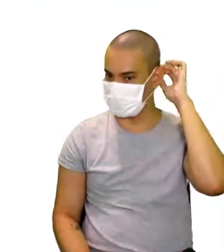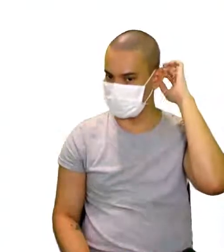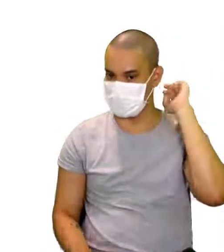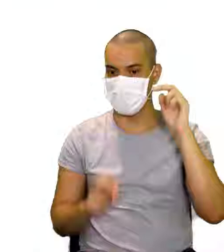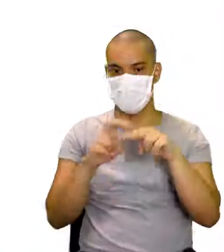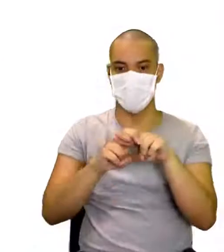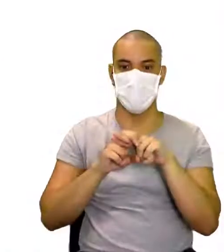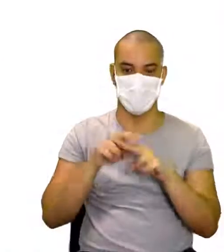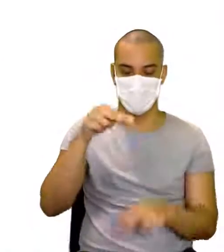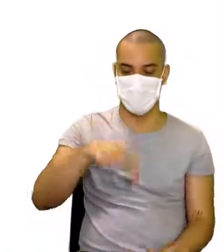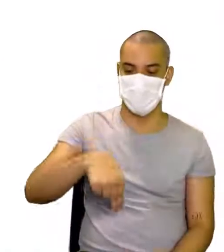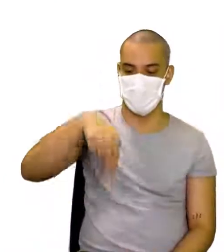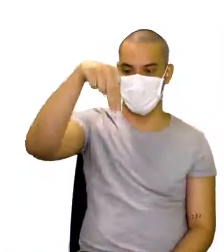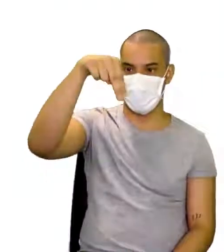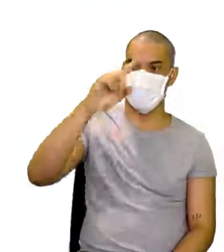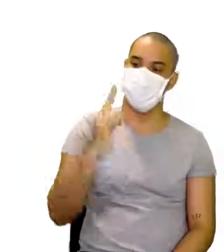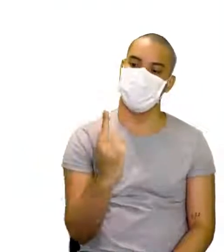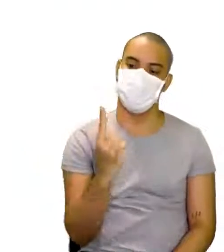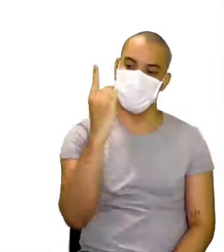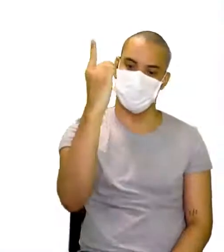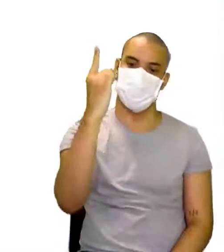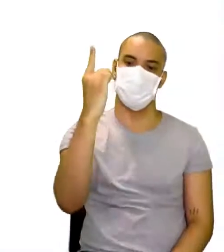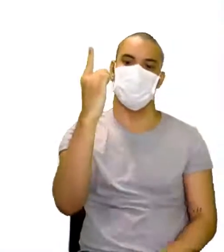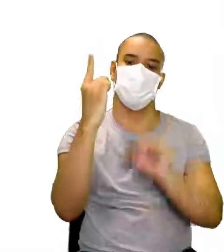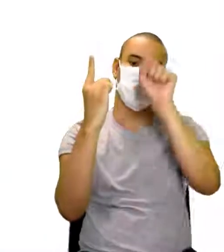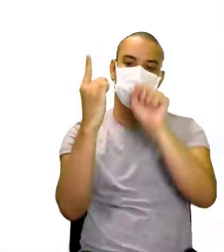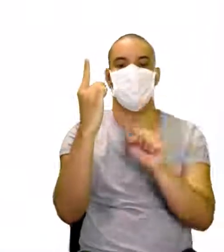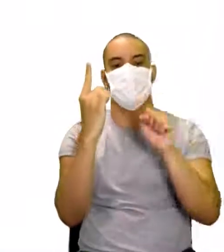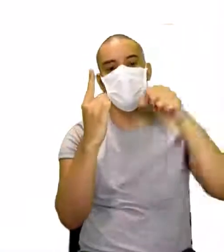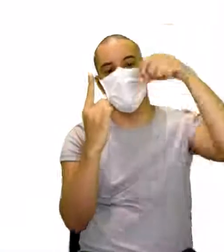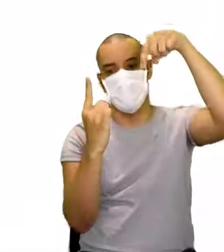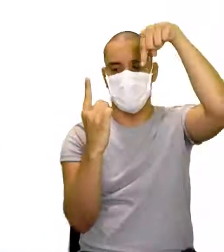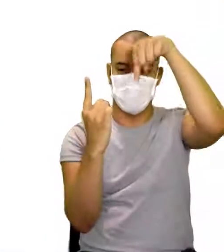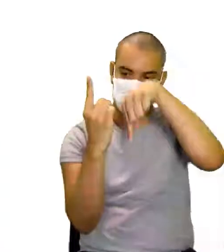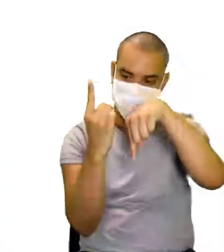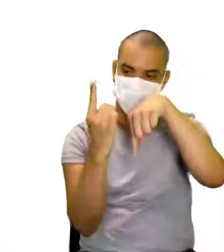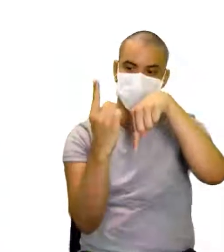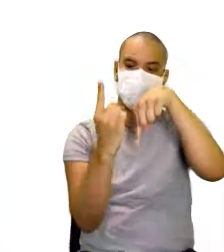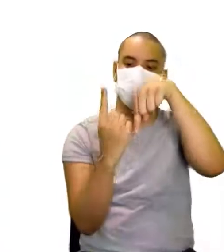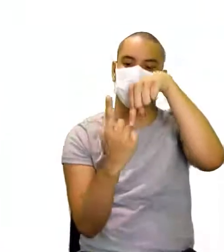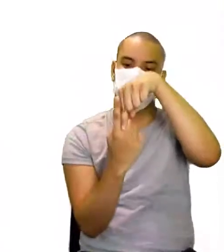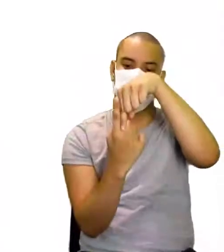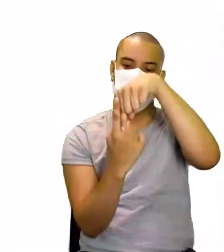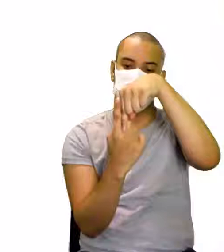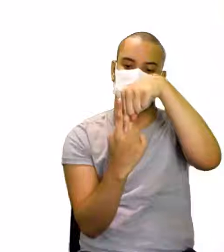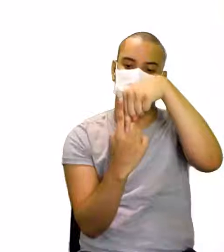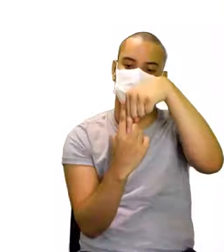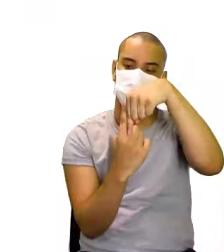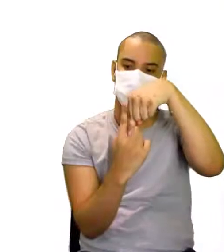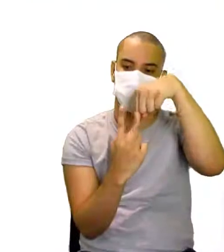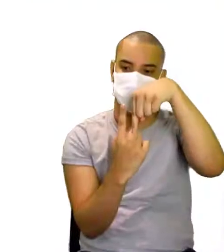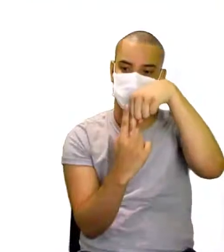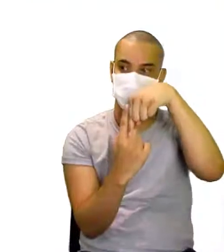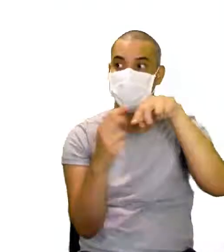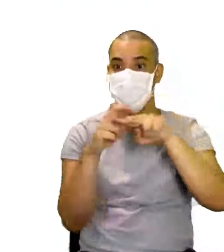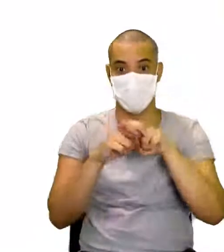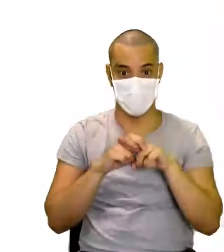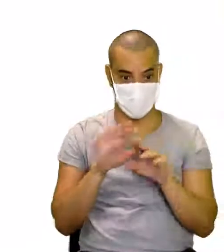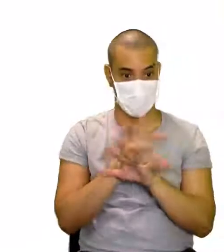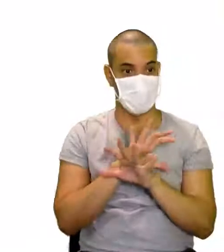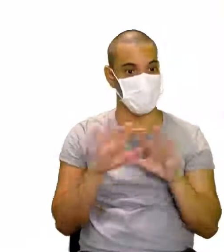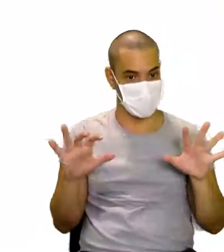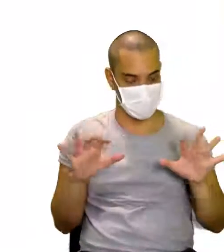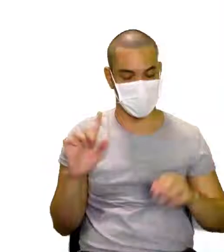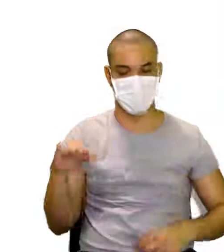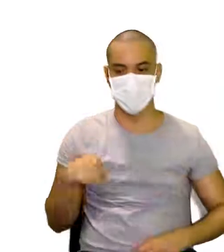a extremidade voltada para o polo norte e o polo sul a outra extremidade, tá? Então, aqui